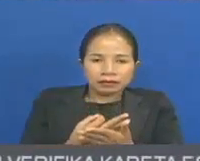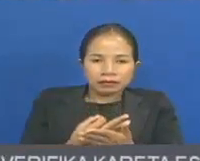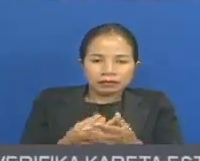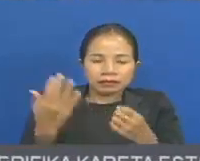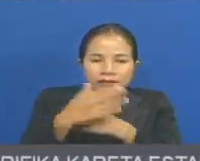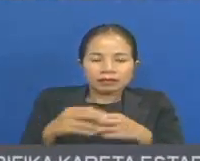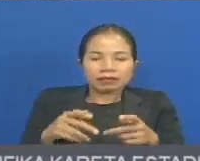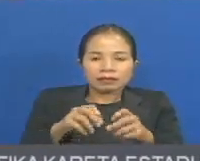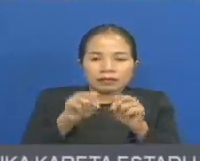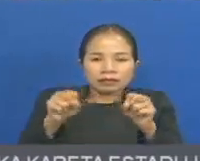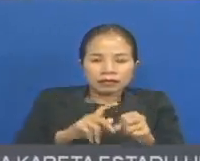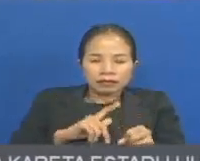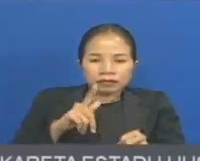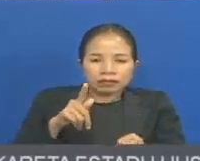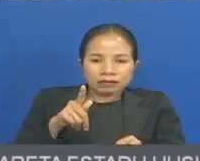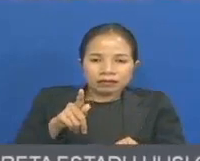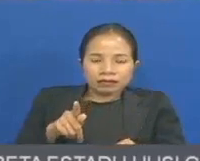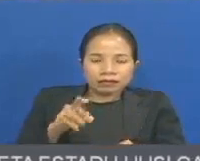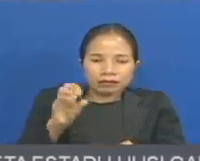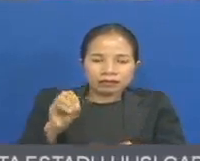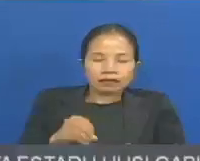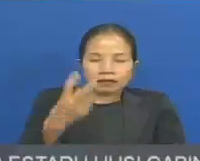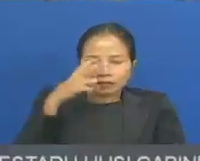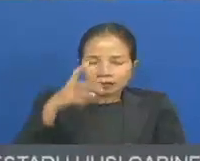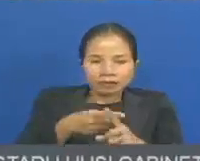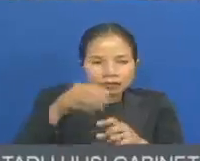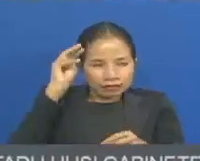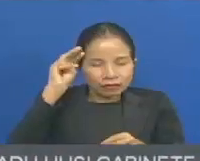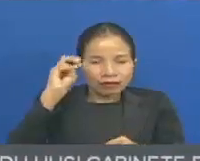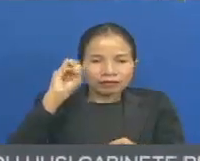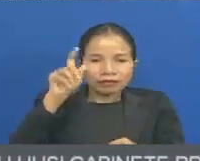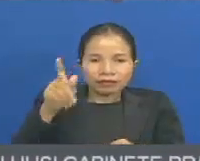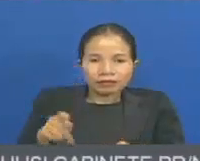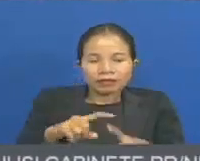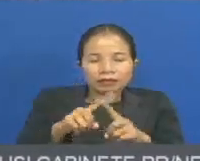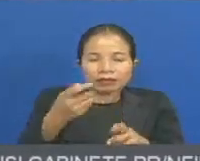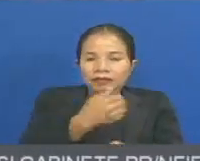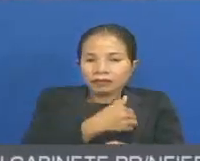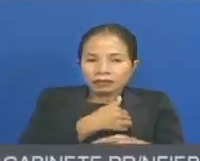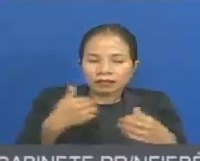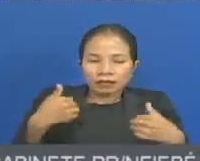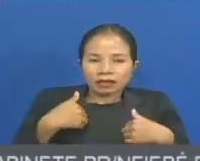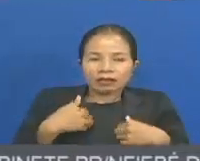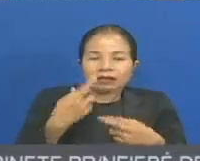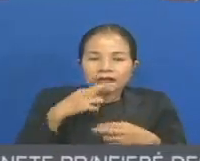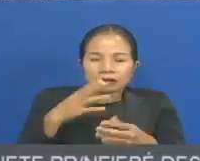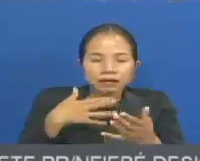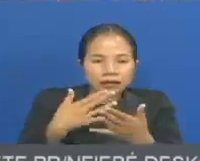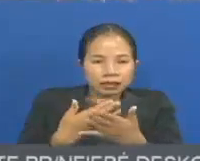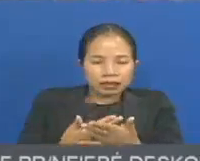subcom. Porto com retam ona survei husi Ministério Obras Pública, mai be sedau que ia resposta